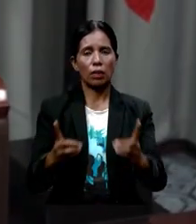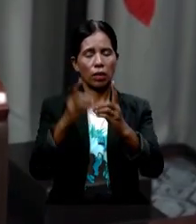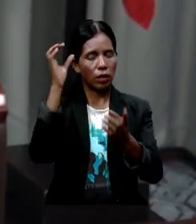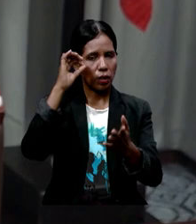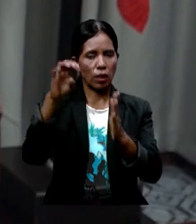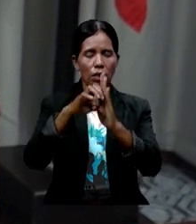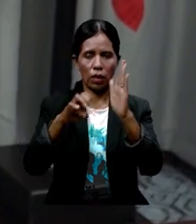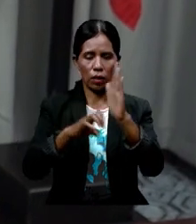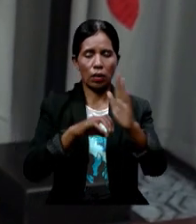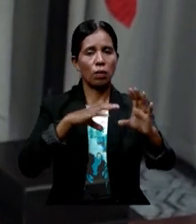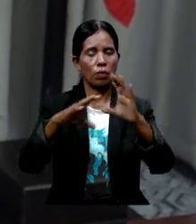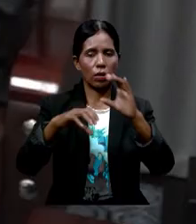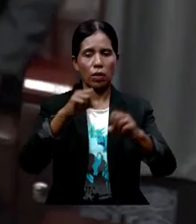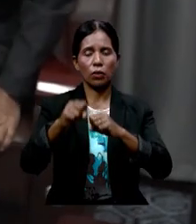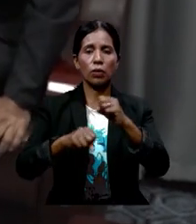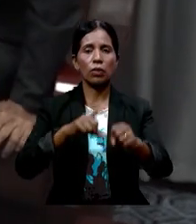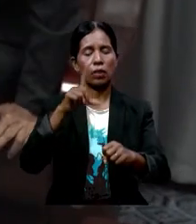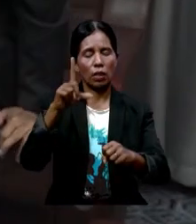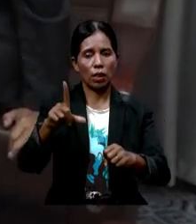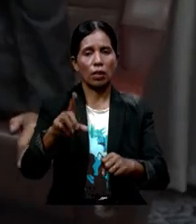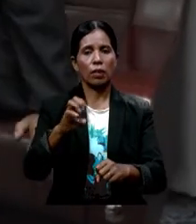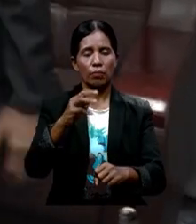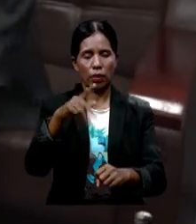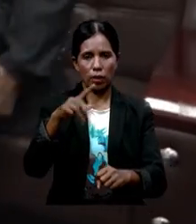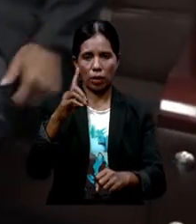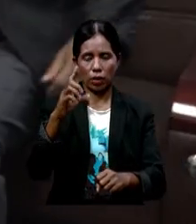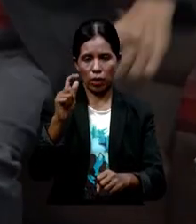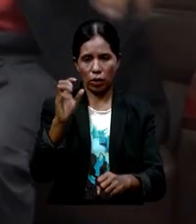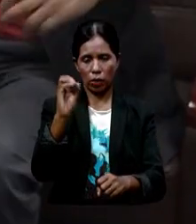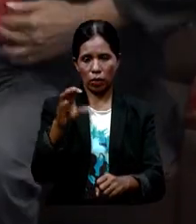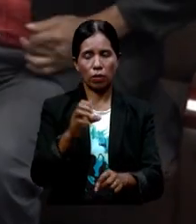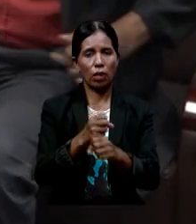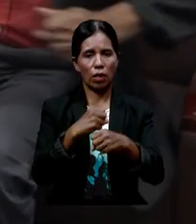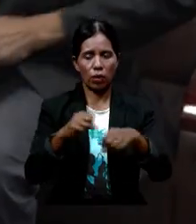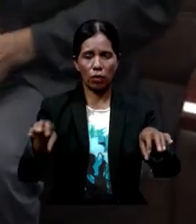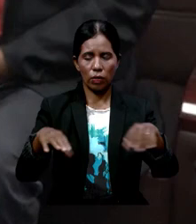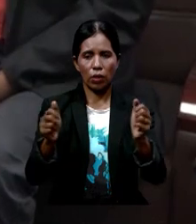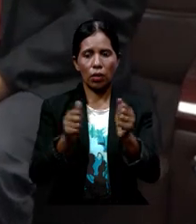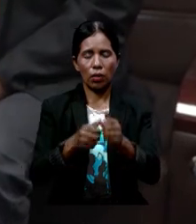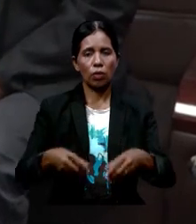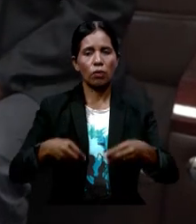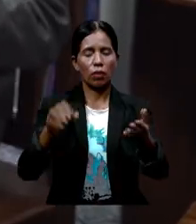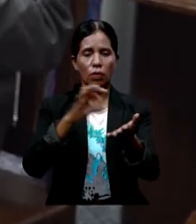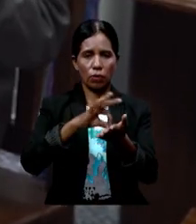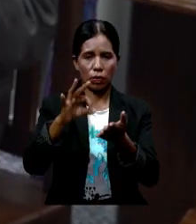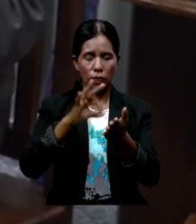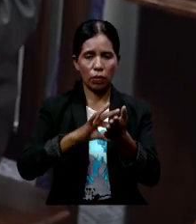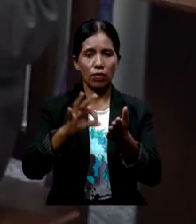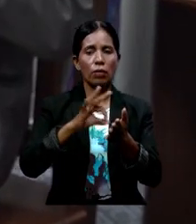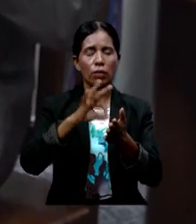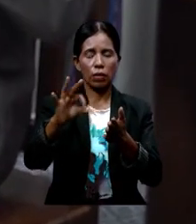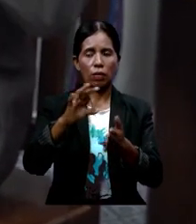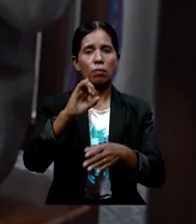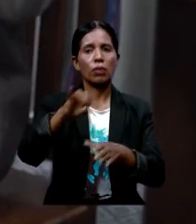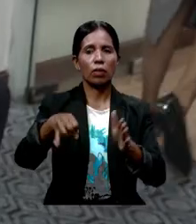de Estado de Comunicação Social, Expedito Dias Ximenes, o de halou cooperação e serviço, a do for formação para jornalista siranebe cobertura